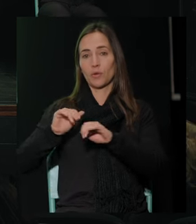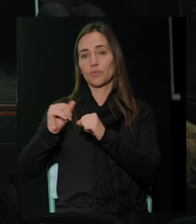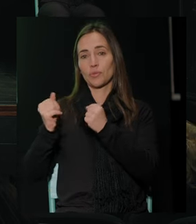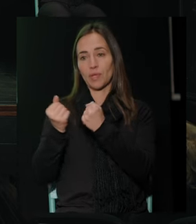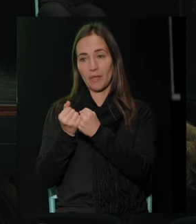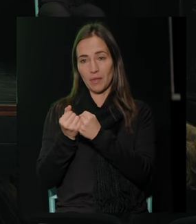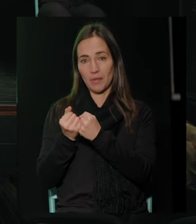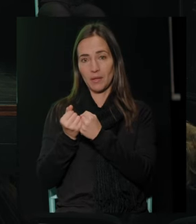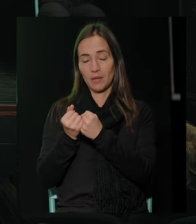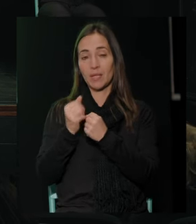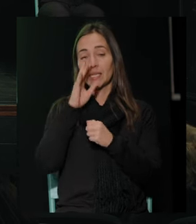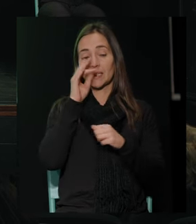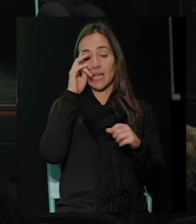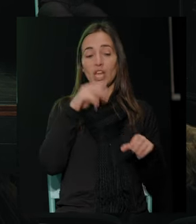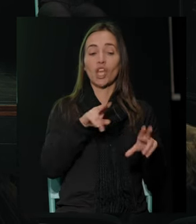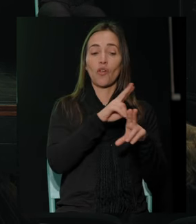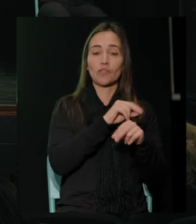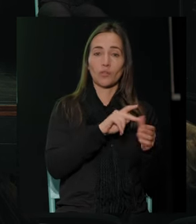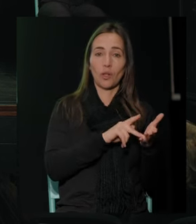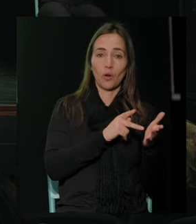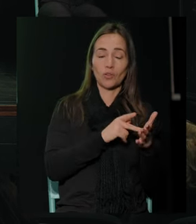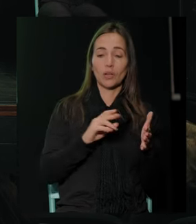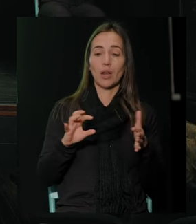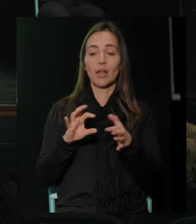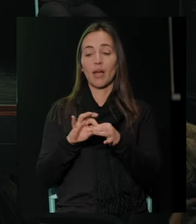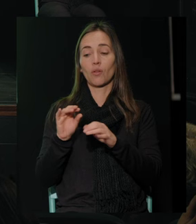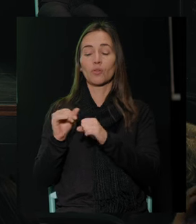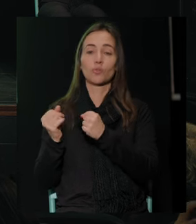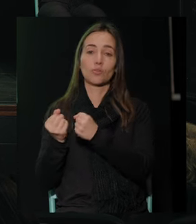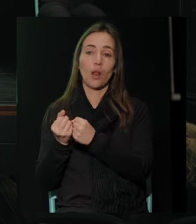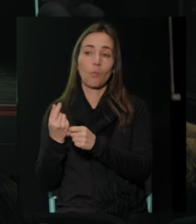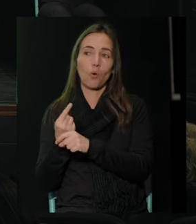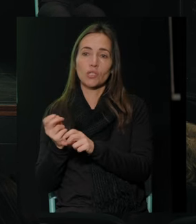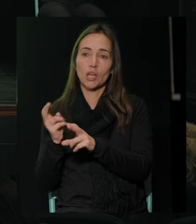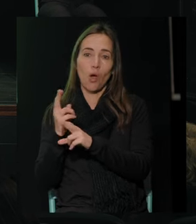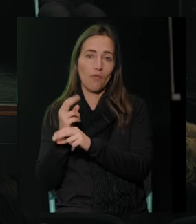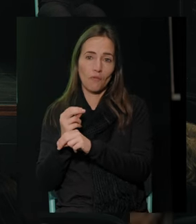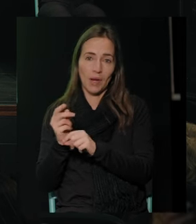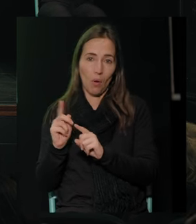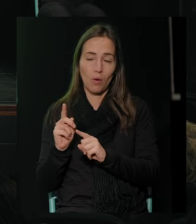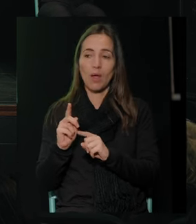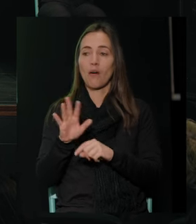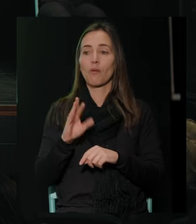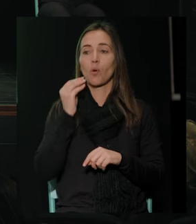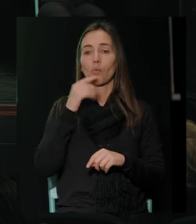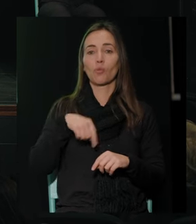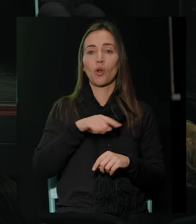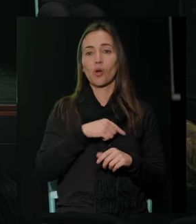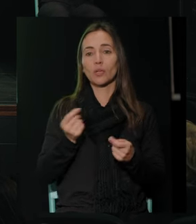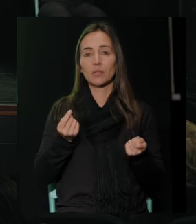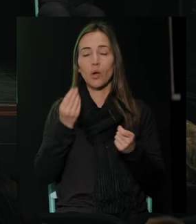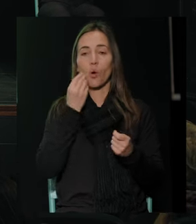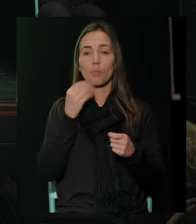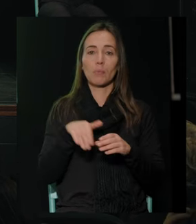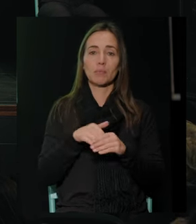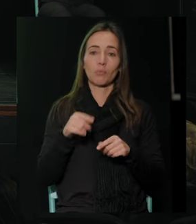sociedade, se a inovação tecnológica não vier associada a uma inovação social no modo como nós nos organizamos, no modo como participamos politicamente, então isto nunca